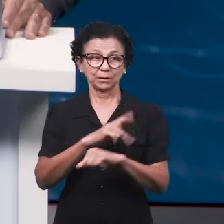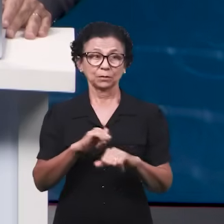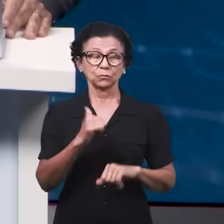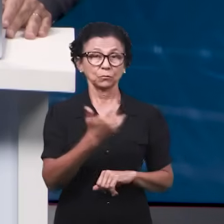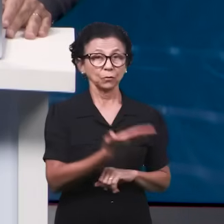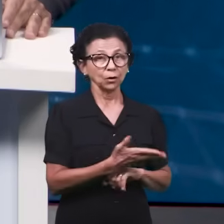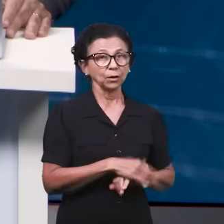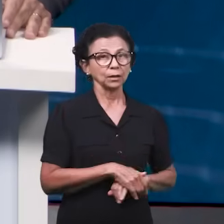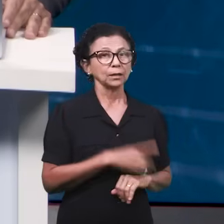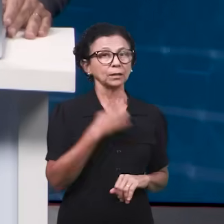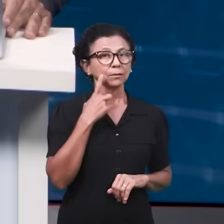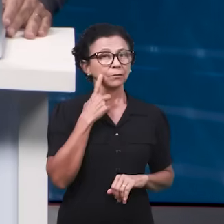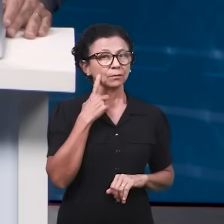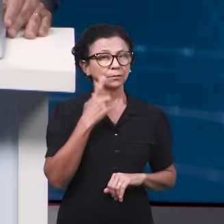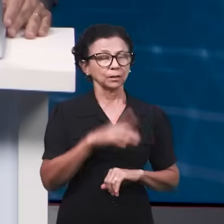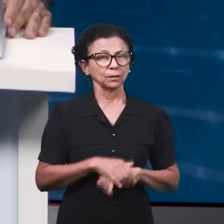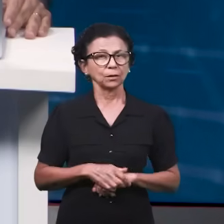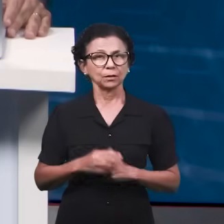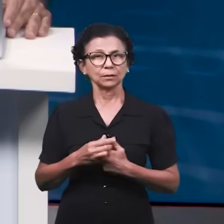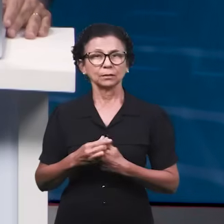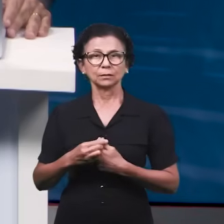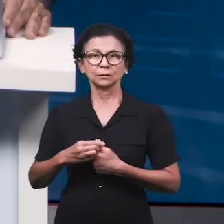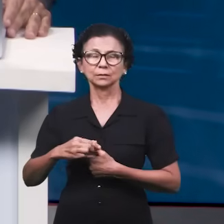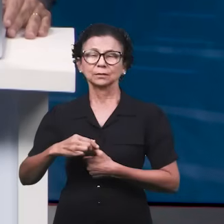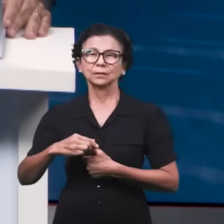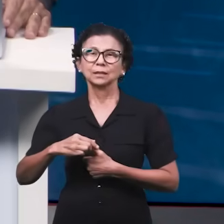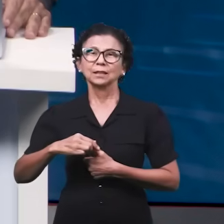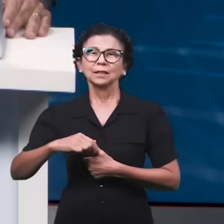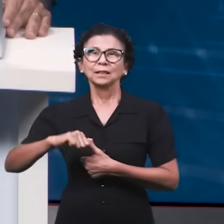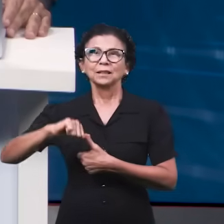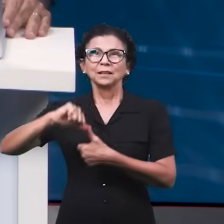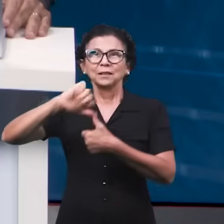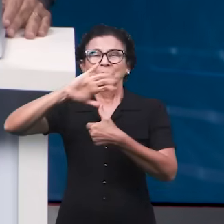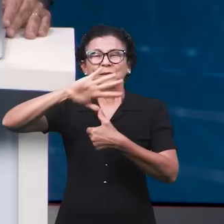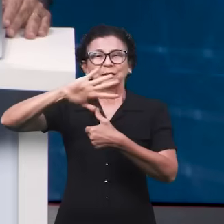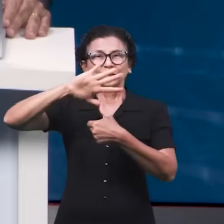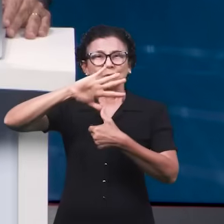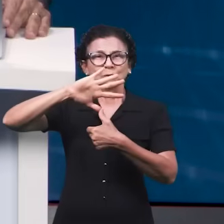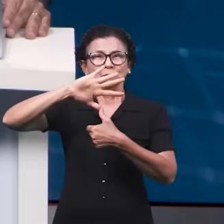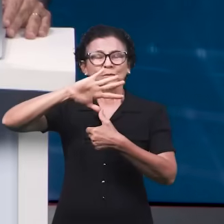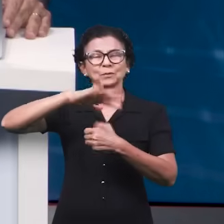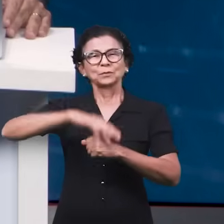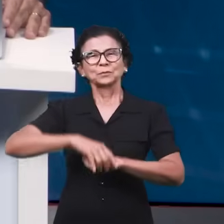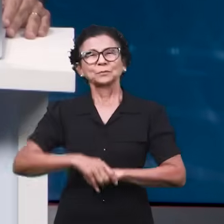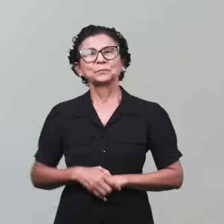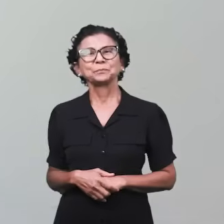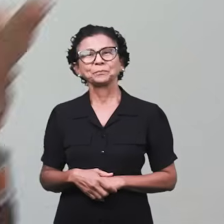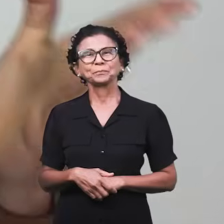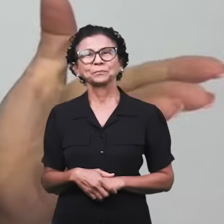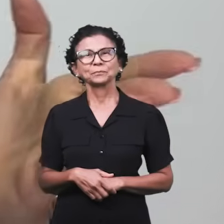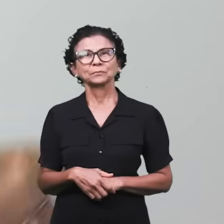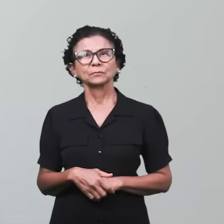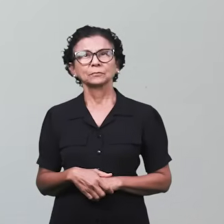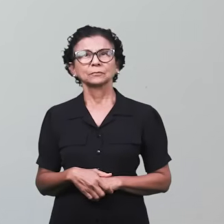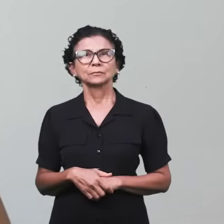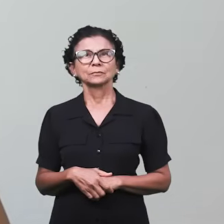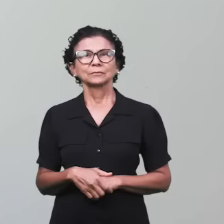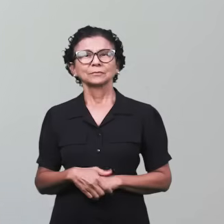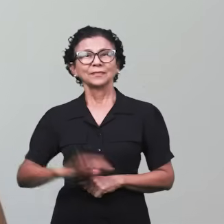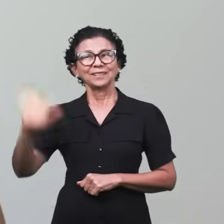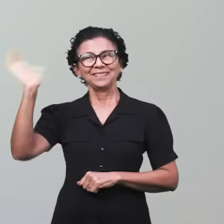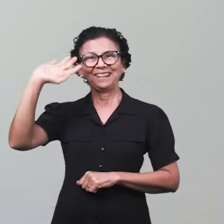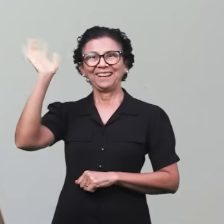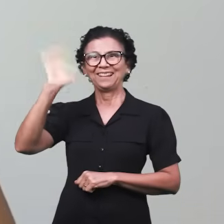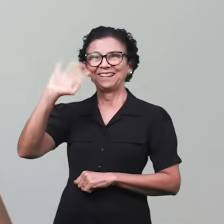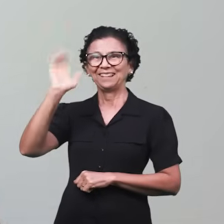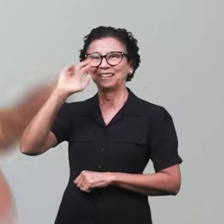agora sobre a obra da América do Sul e no Caribe, com a nossa irmã Sheryl Vitória. Tudo bem, minha irmã? Olá, Georgia, paz do